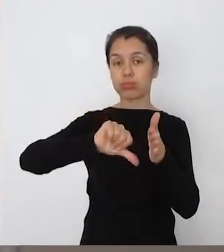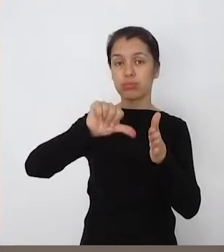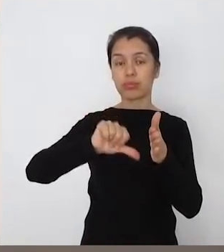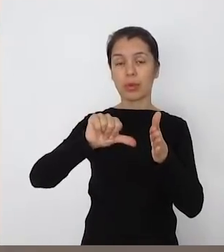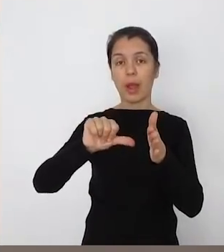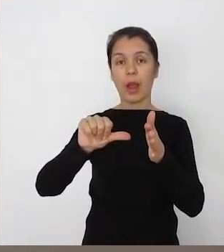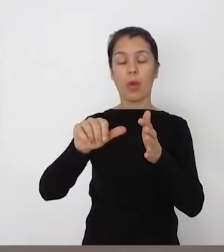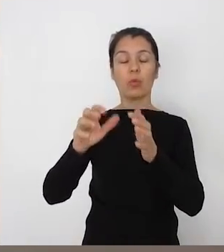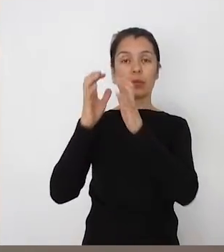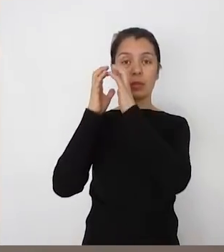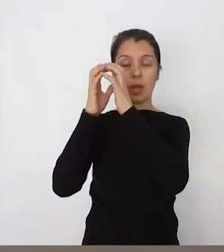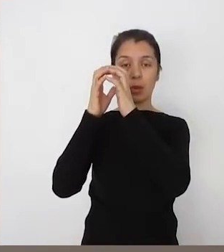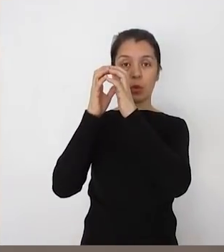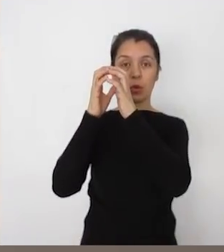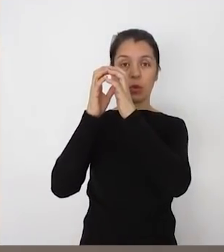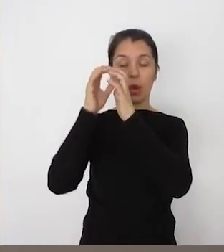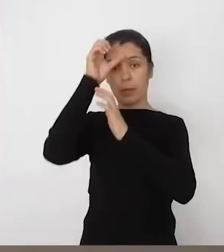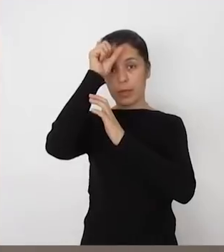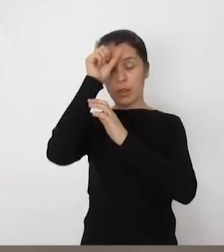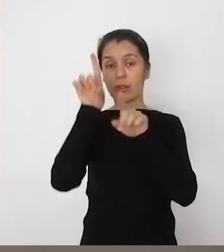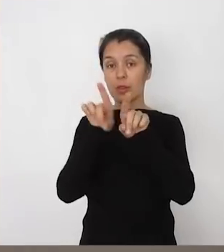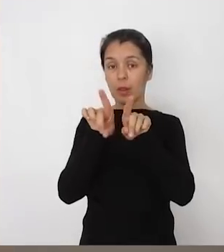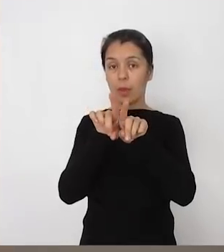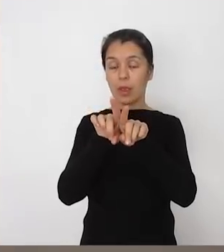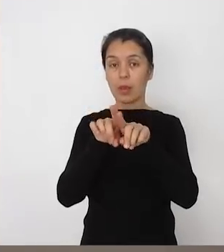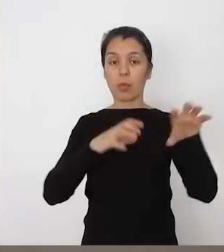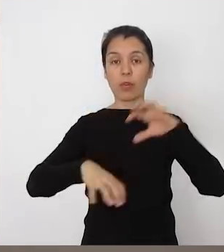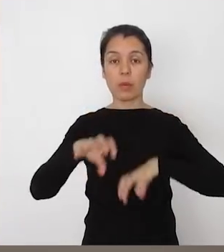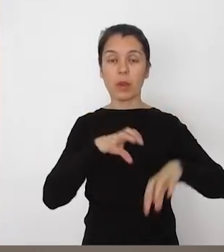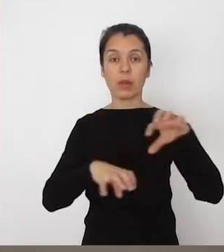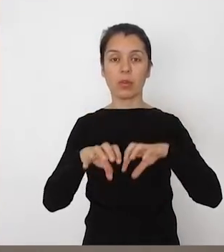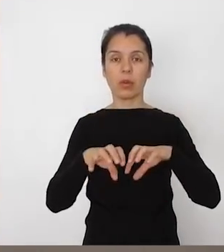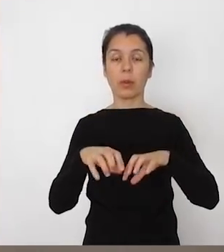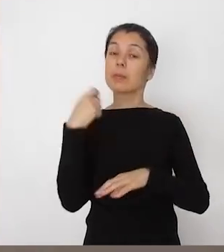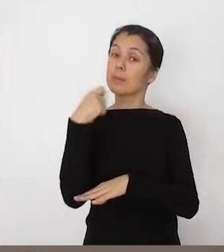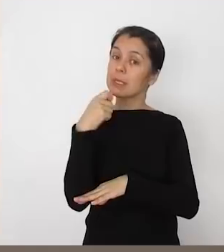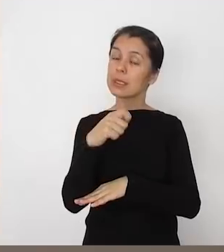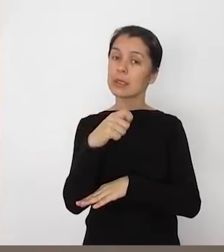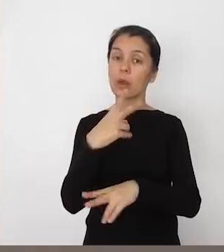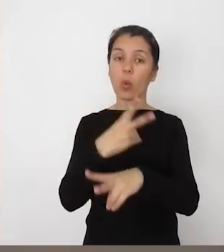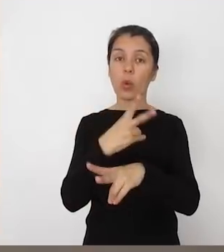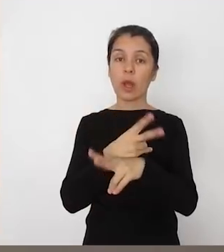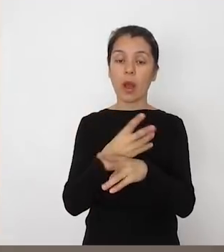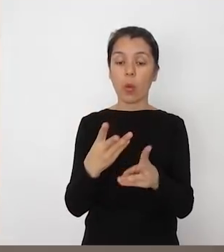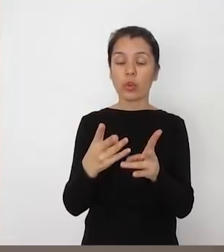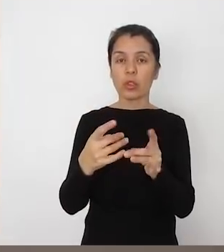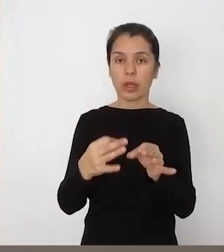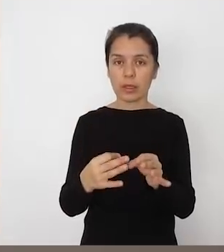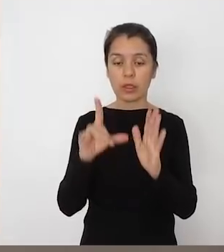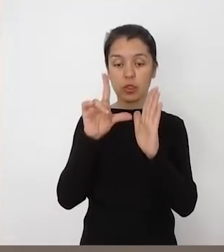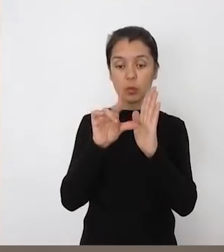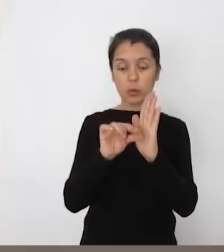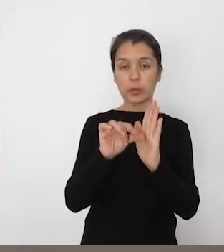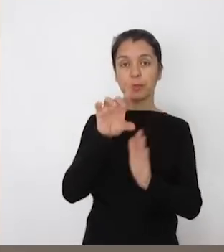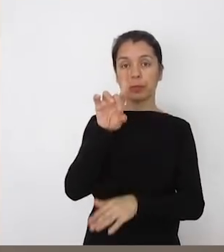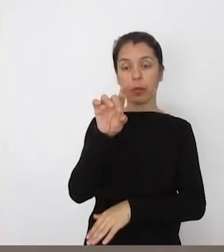vocês estão vendo, tubo infundibular, pertinho aqui da amígdala. Se eu diminuir a dopamina em todo o encéfalo, diminui nessa área, e